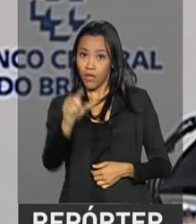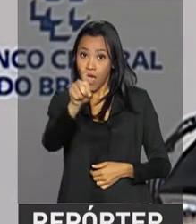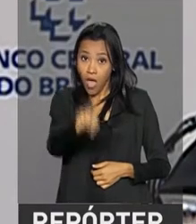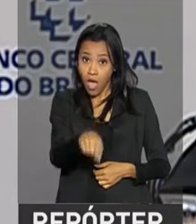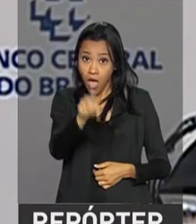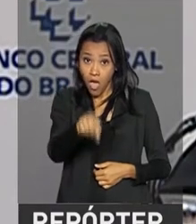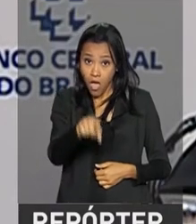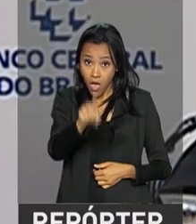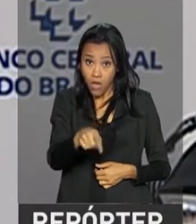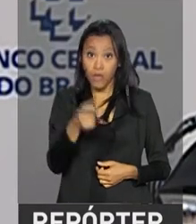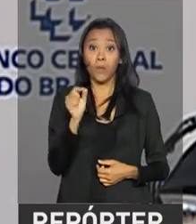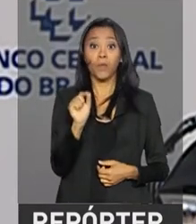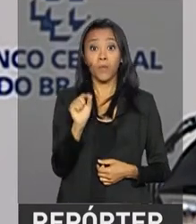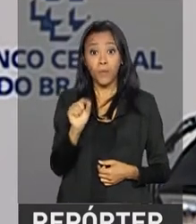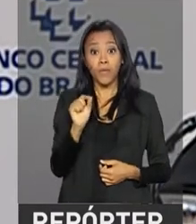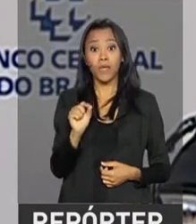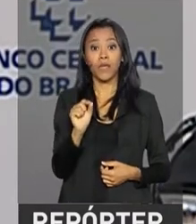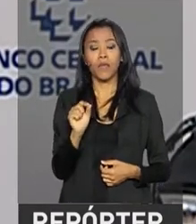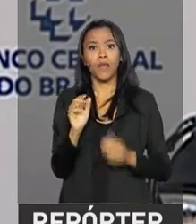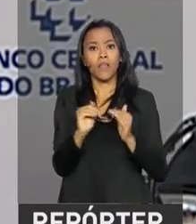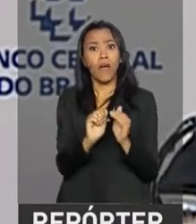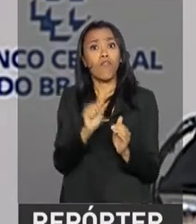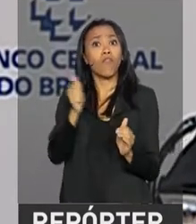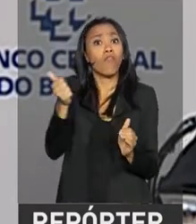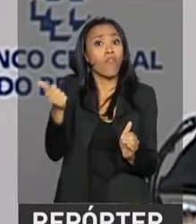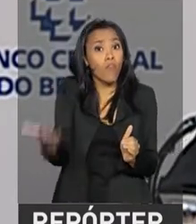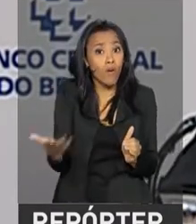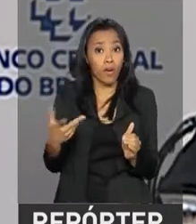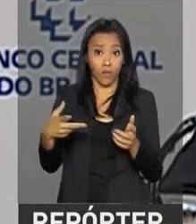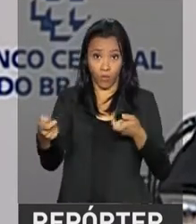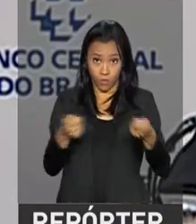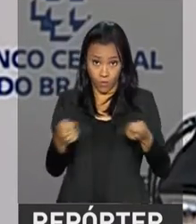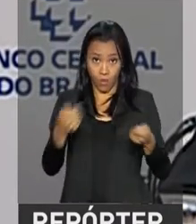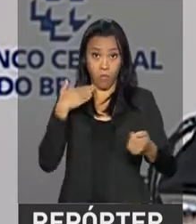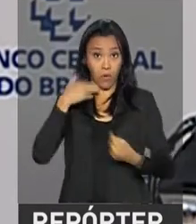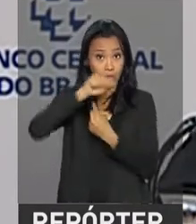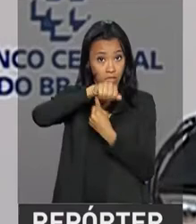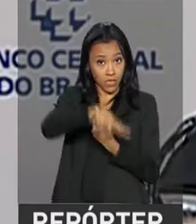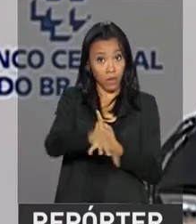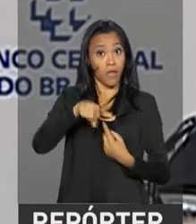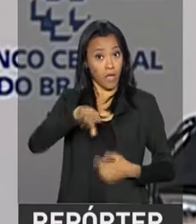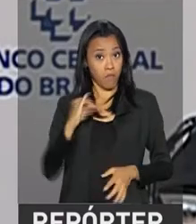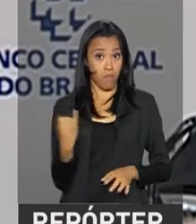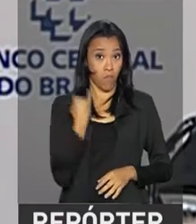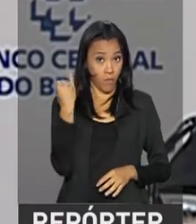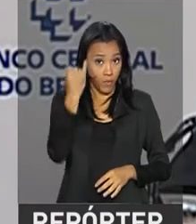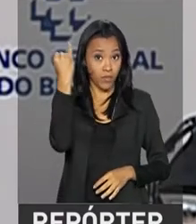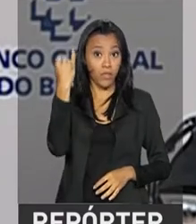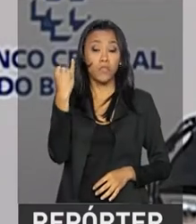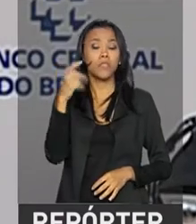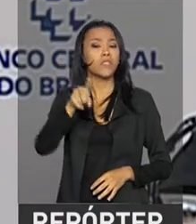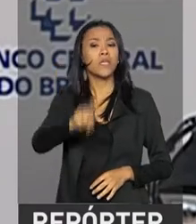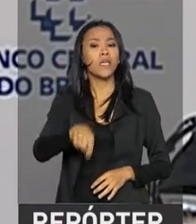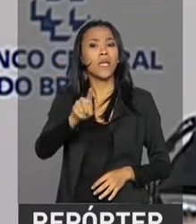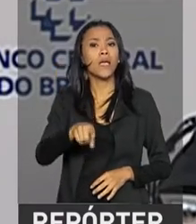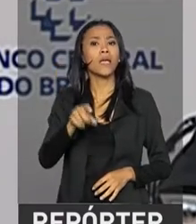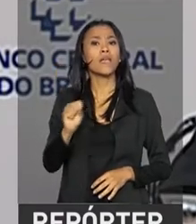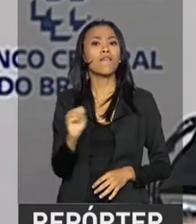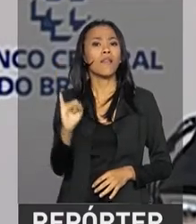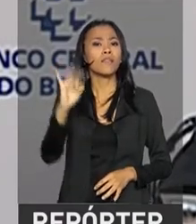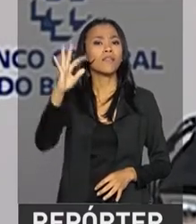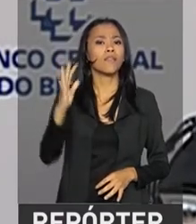que está fora do controle do banco central uma parte importante dele que é a inflação